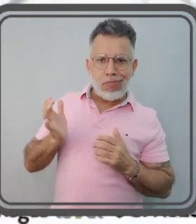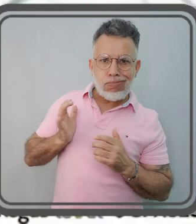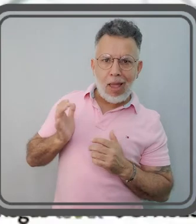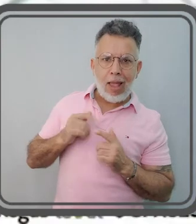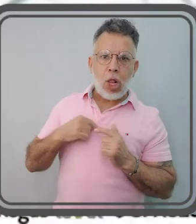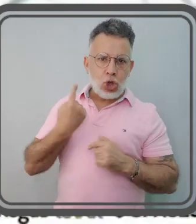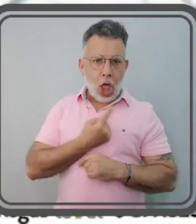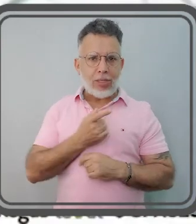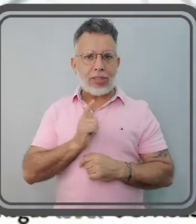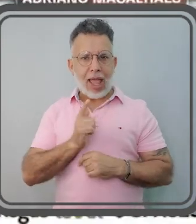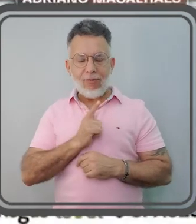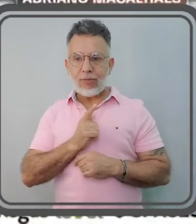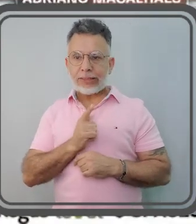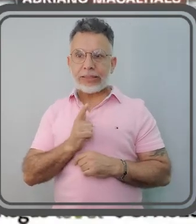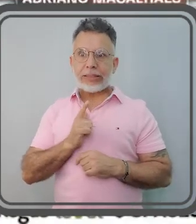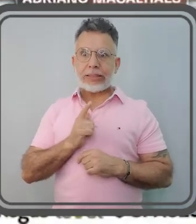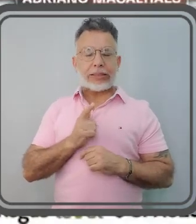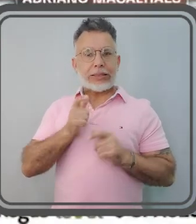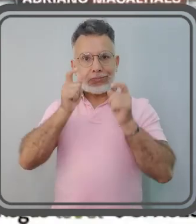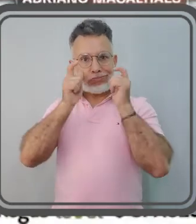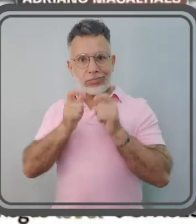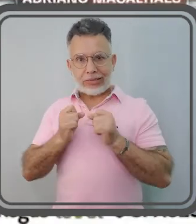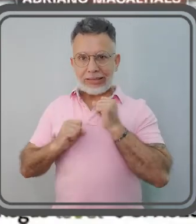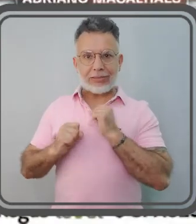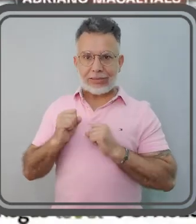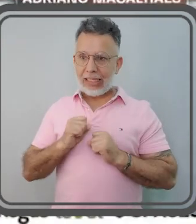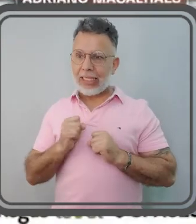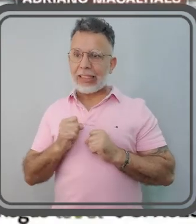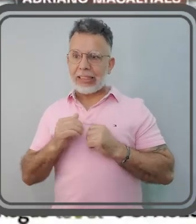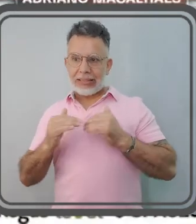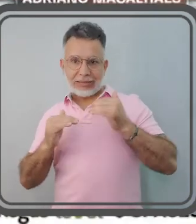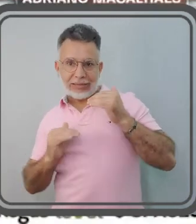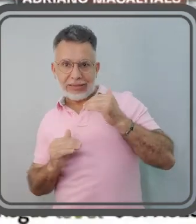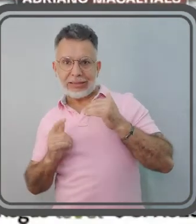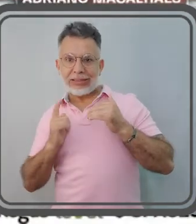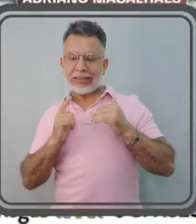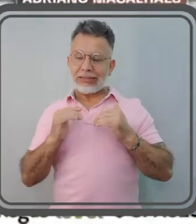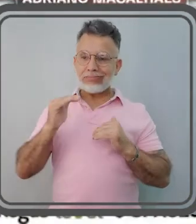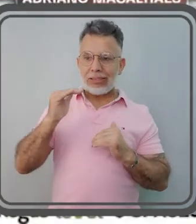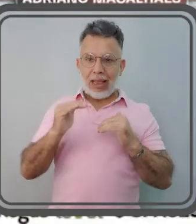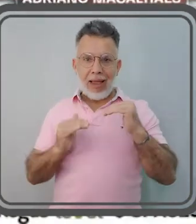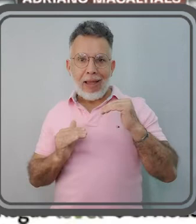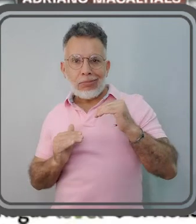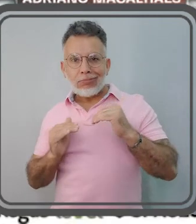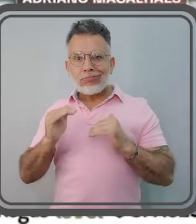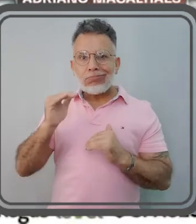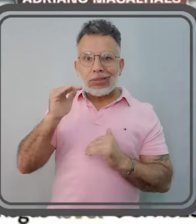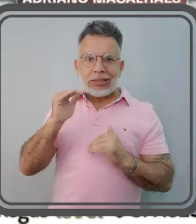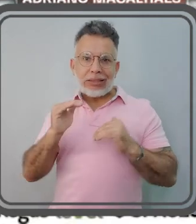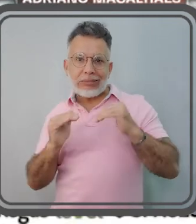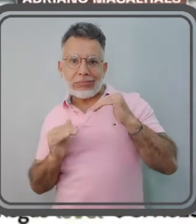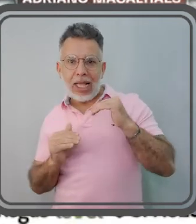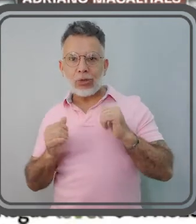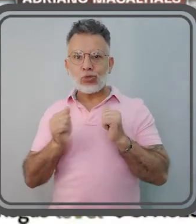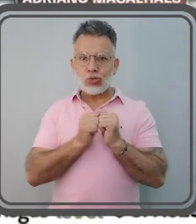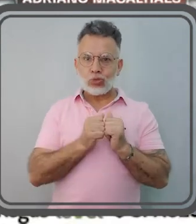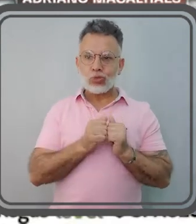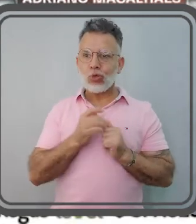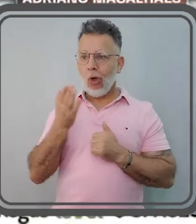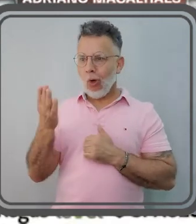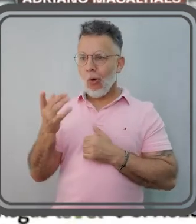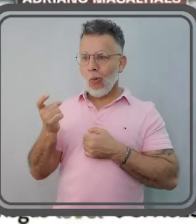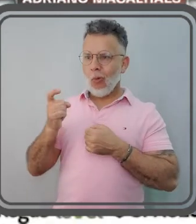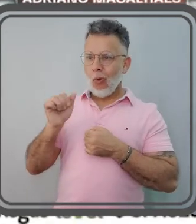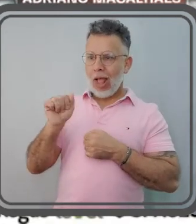não existindo tanto, mas nós estávamos estáveis ali, eu, Adriano voltou aí, não sei se você ouviu eu falando, Adriano. Eu